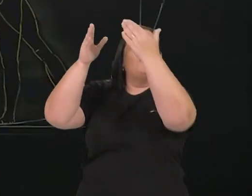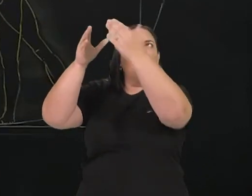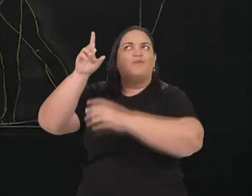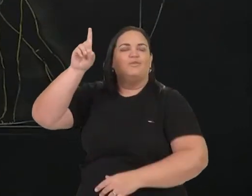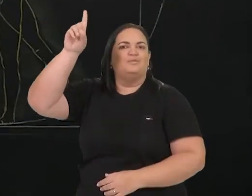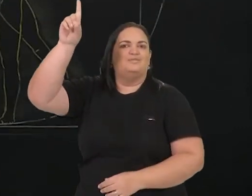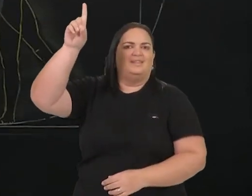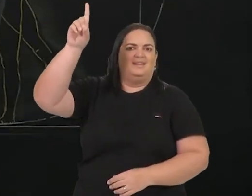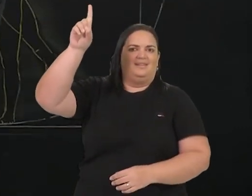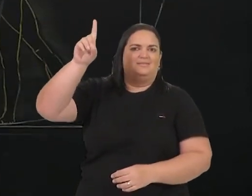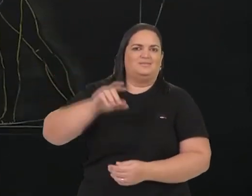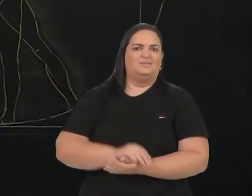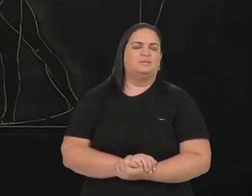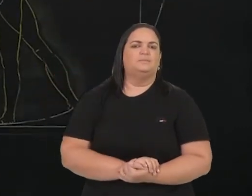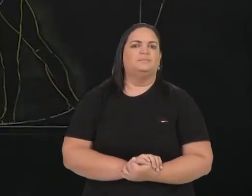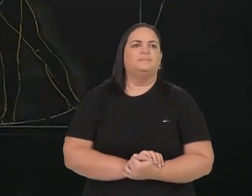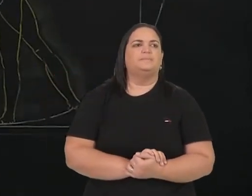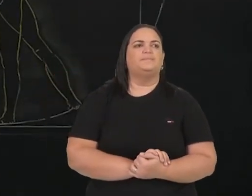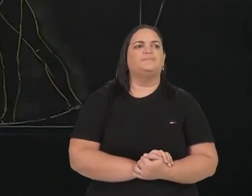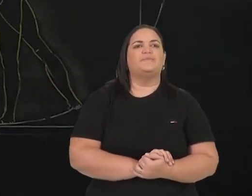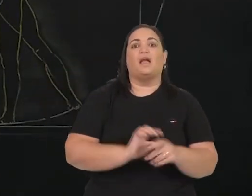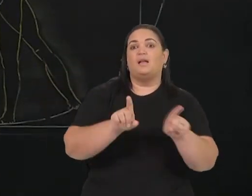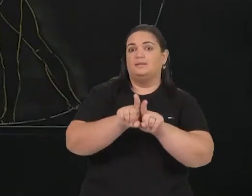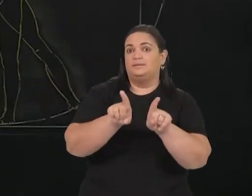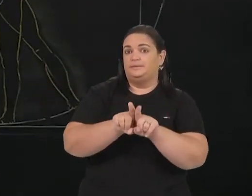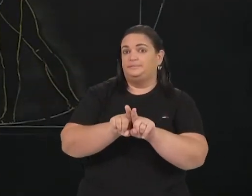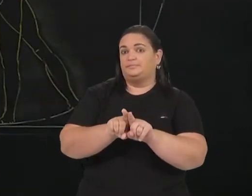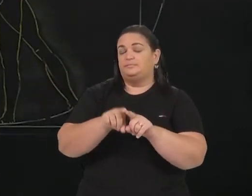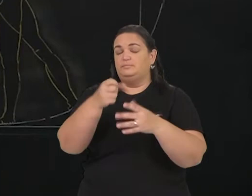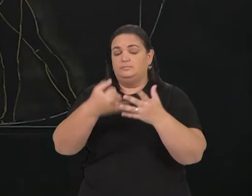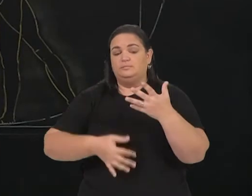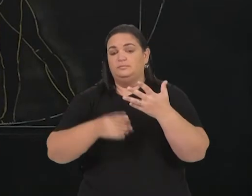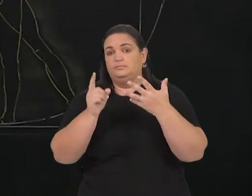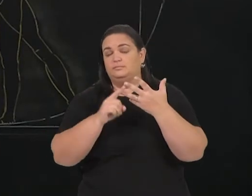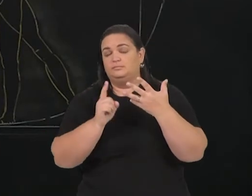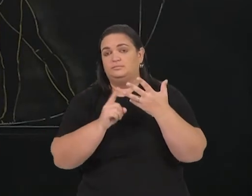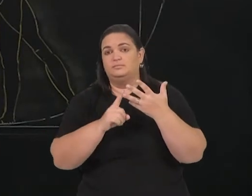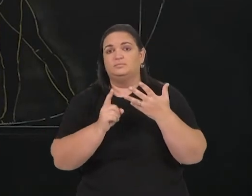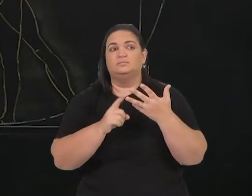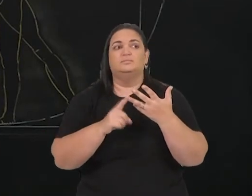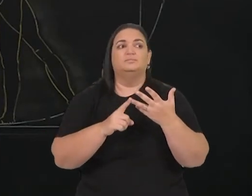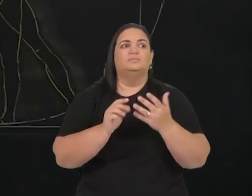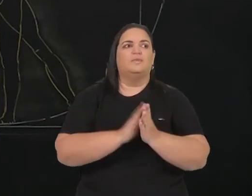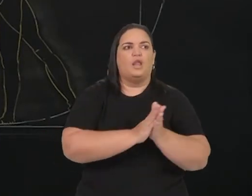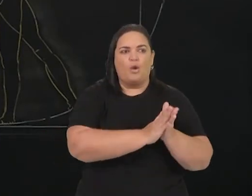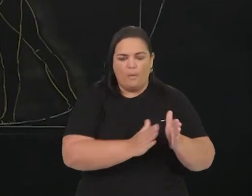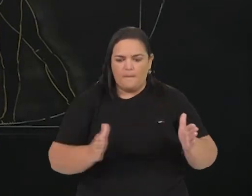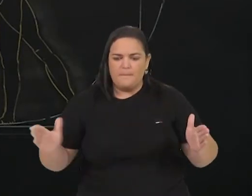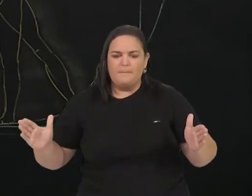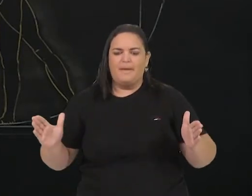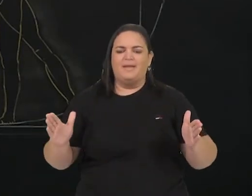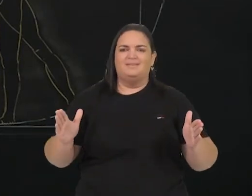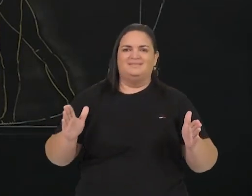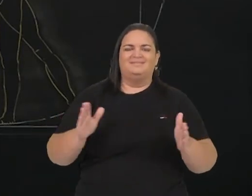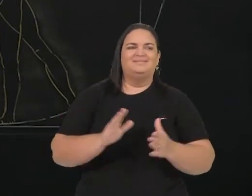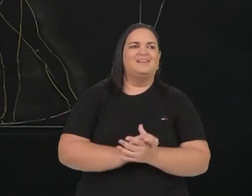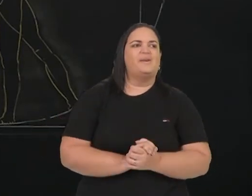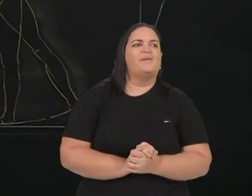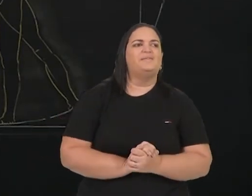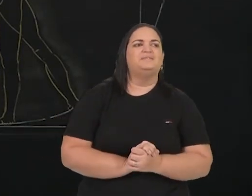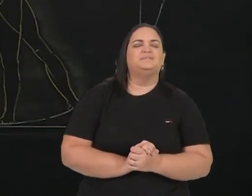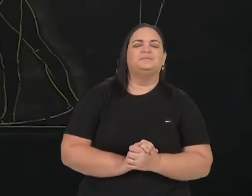concretude da vida humana, certo? Outro aspecto muito comum do período do Renascimento e do